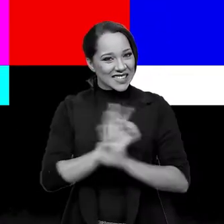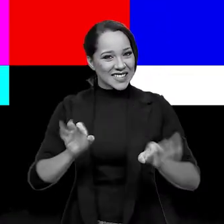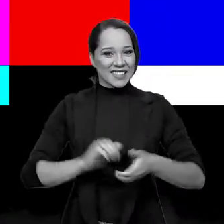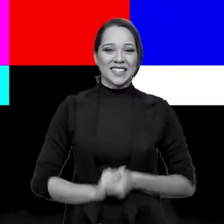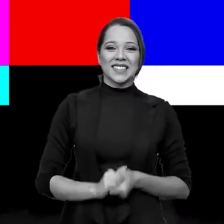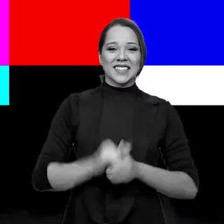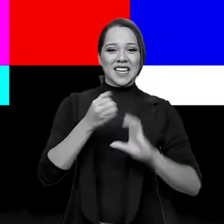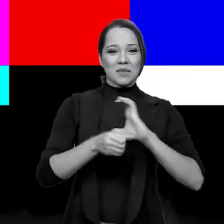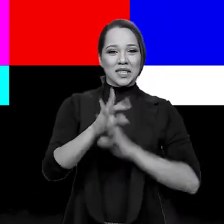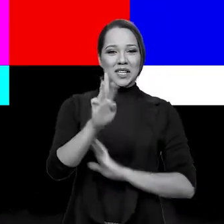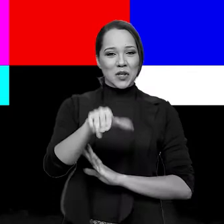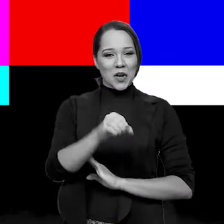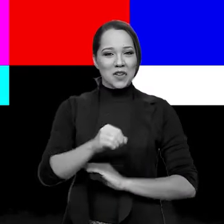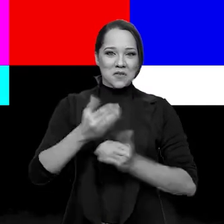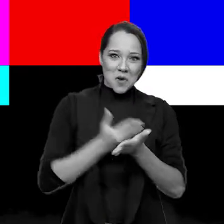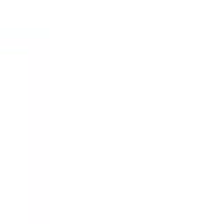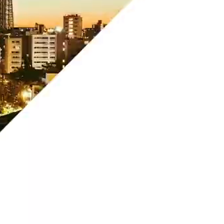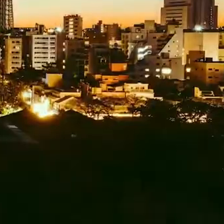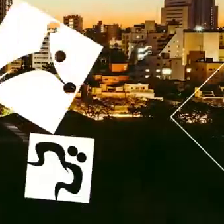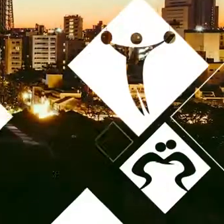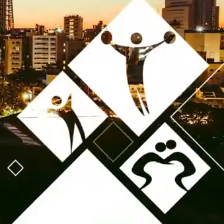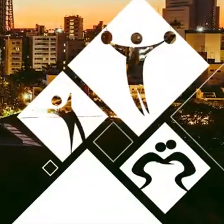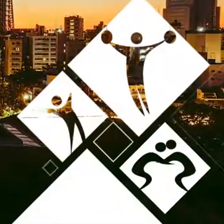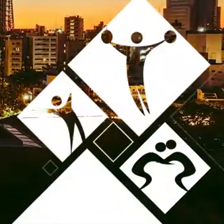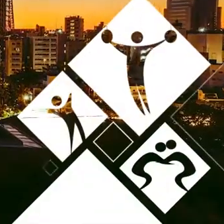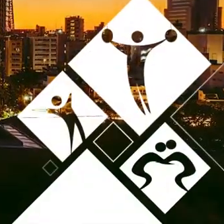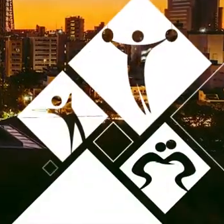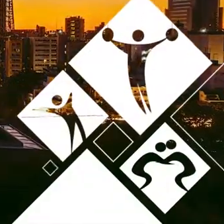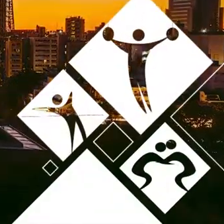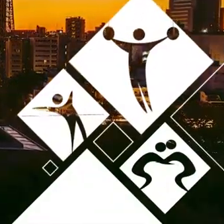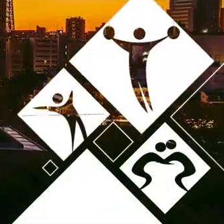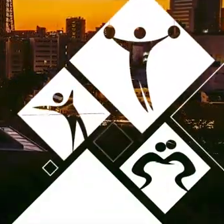Beleza. EBC em Tóquio, valendo.